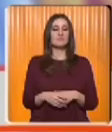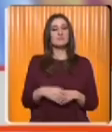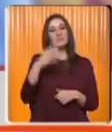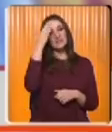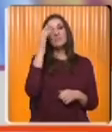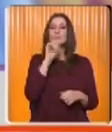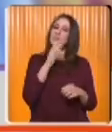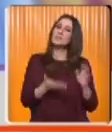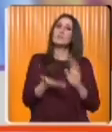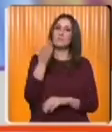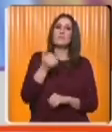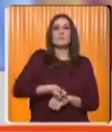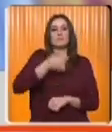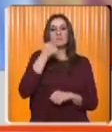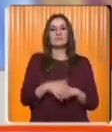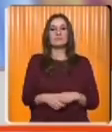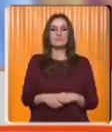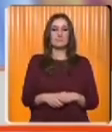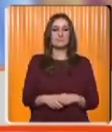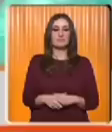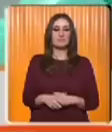Acho que podia estar melhor.